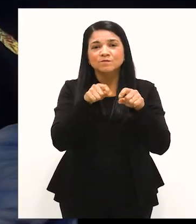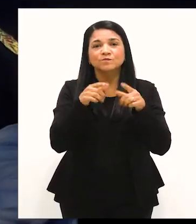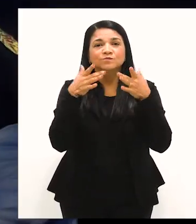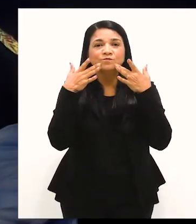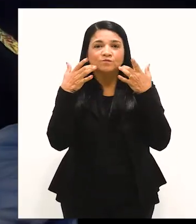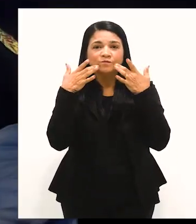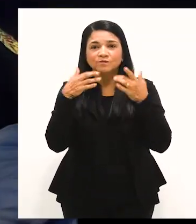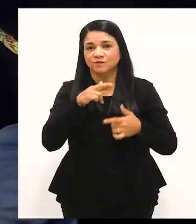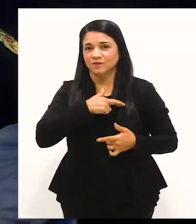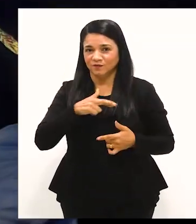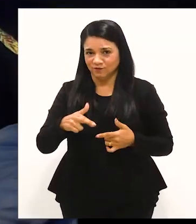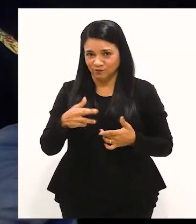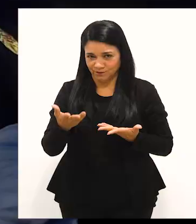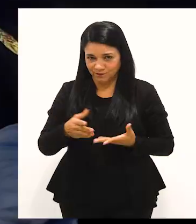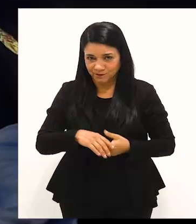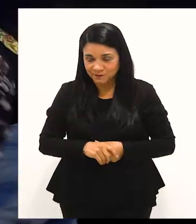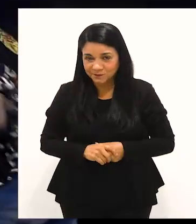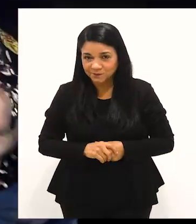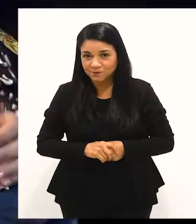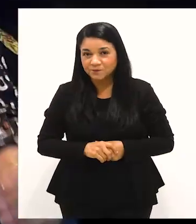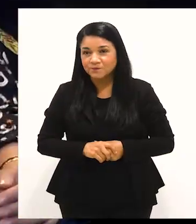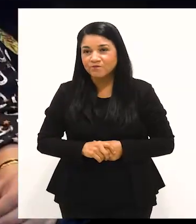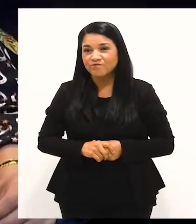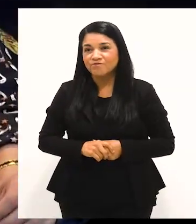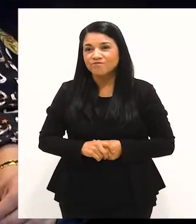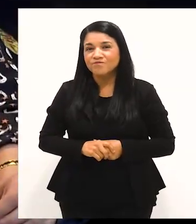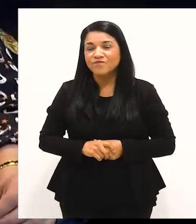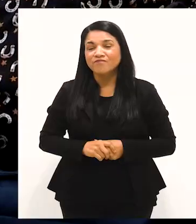especificar no teatro religioso?